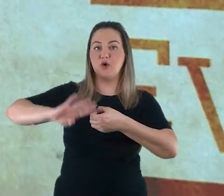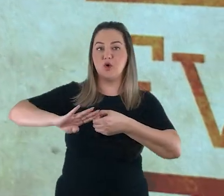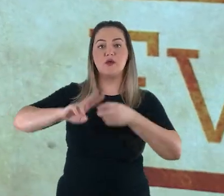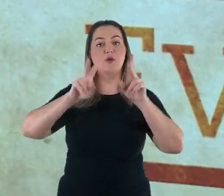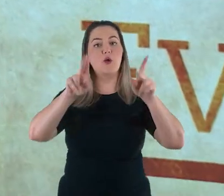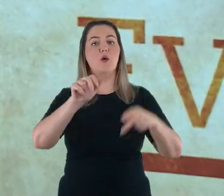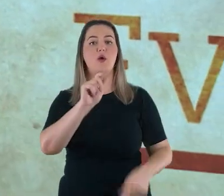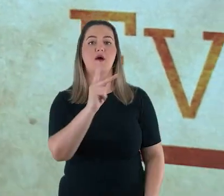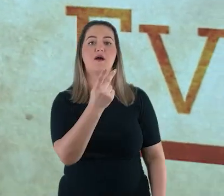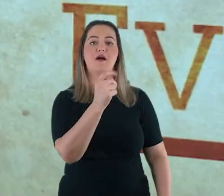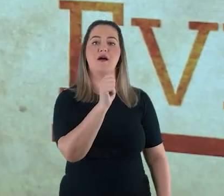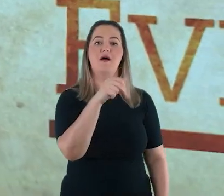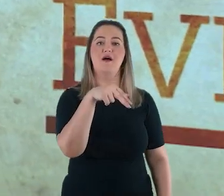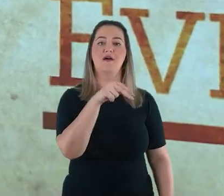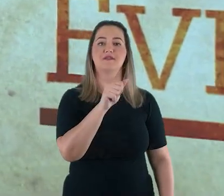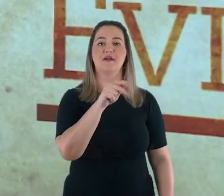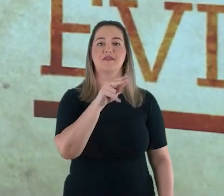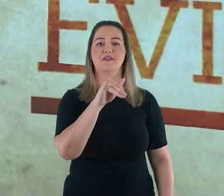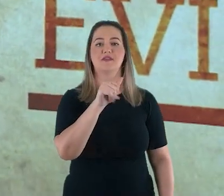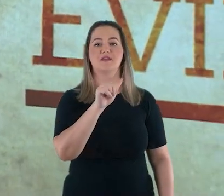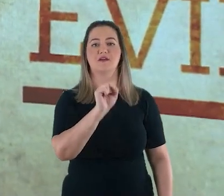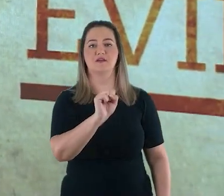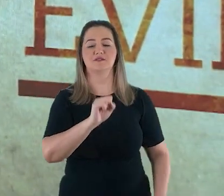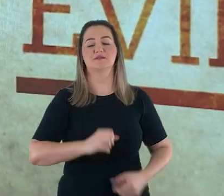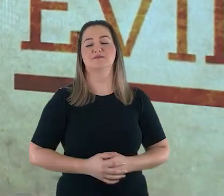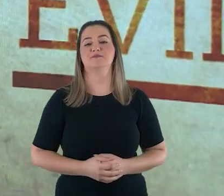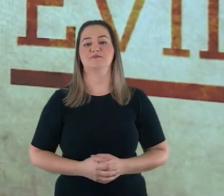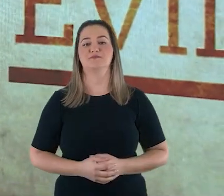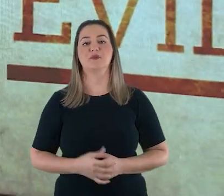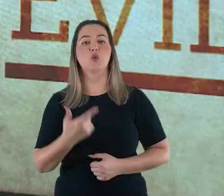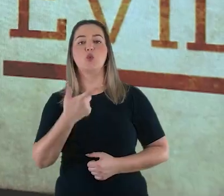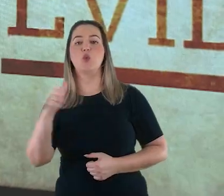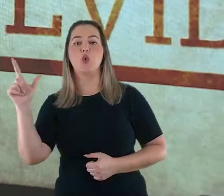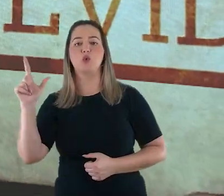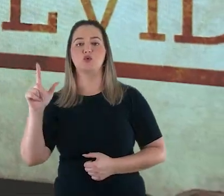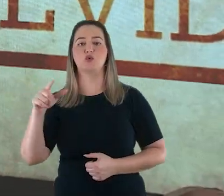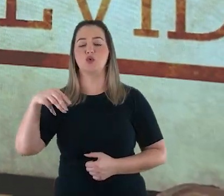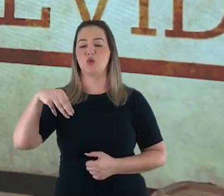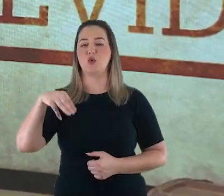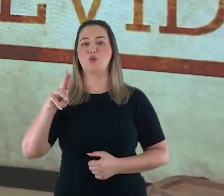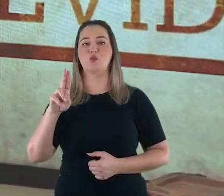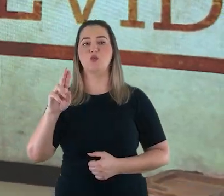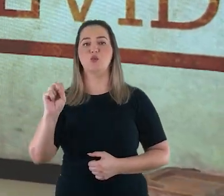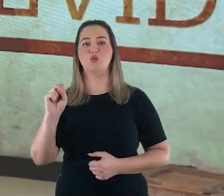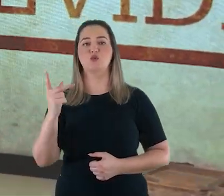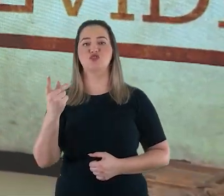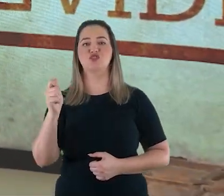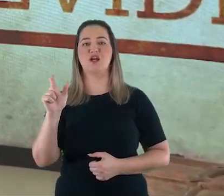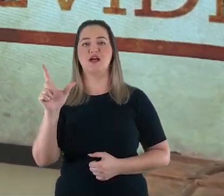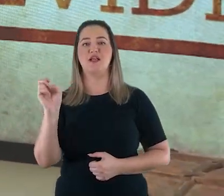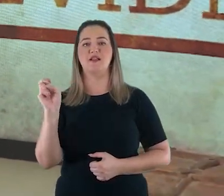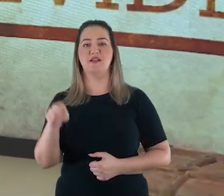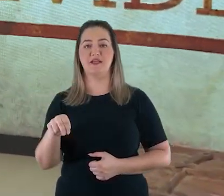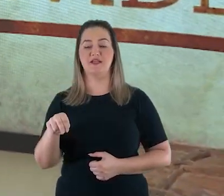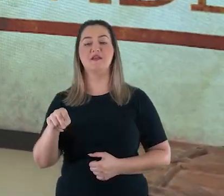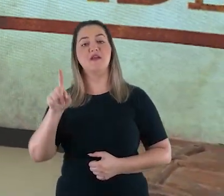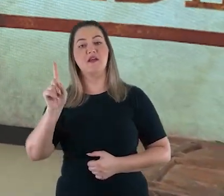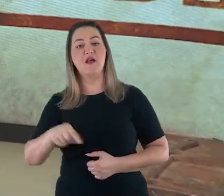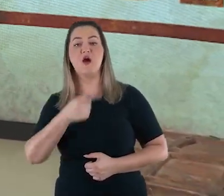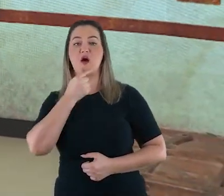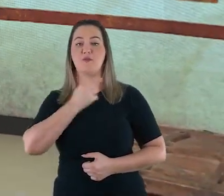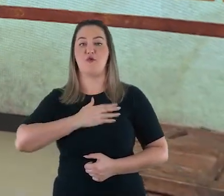Ananiah. E o outro, encontrado também ali na lista, seria Mushalim Marduk, que seria oficial de